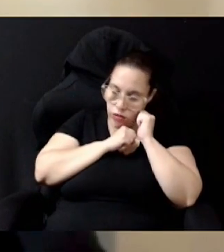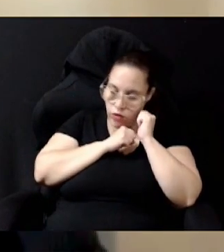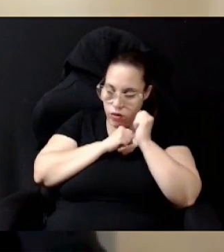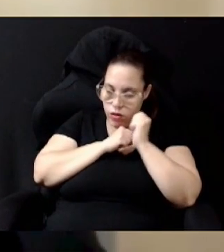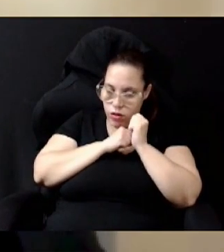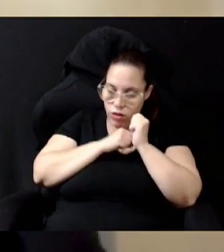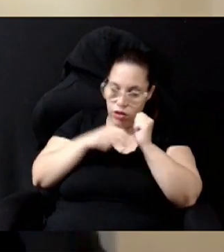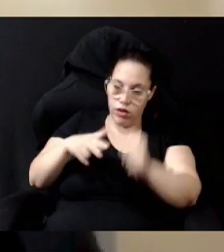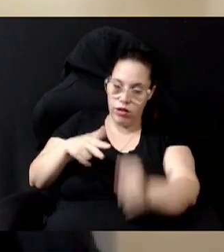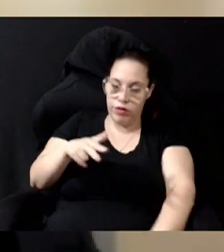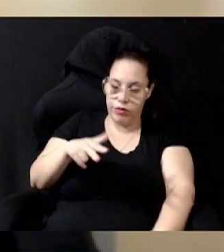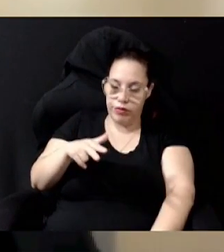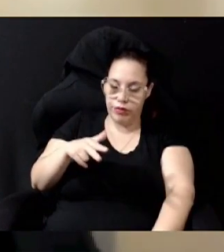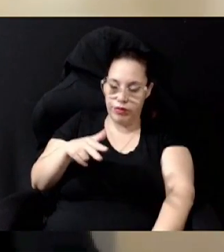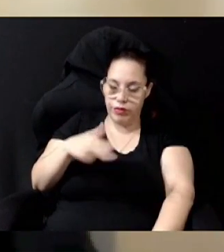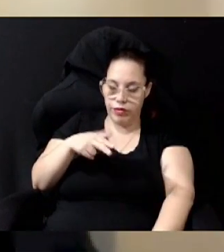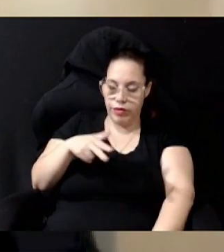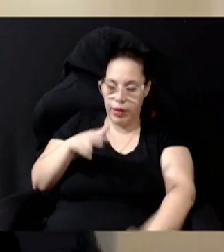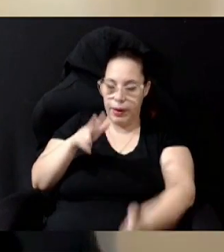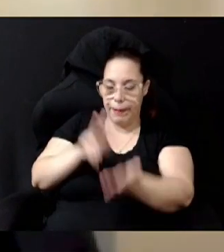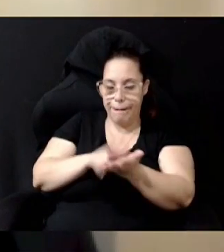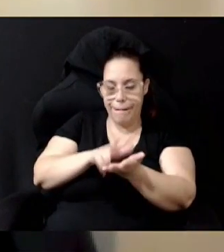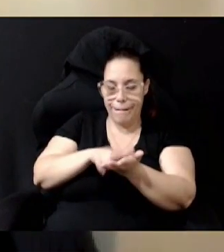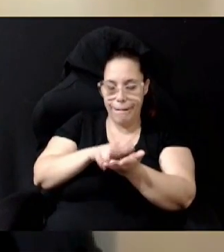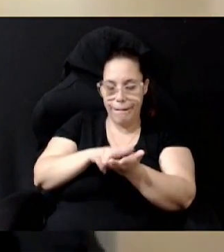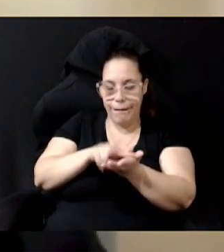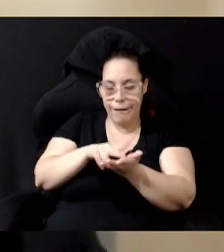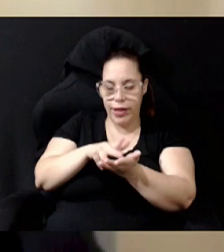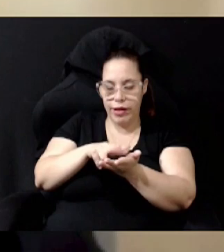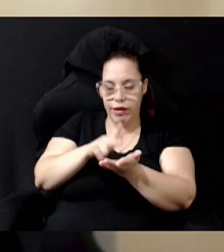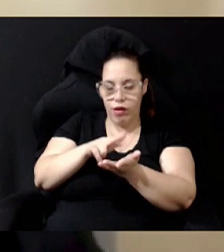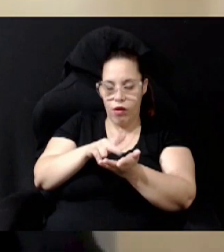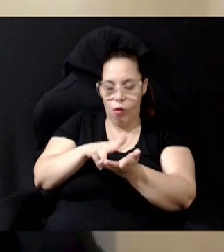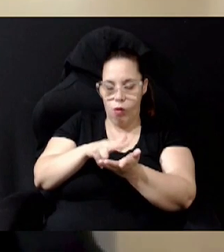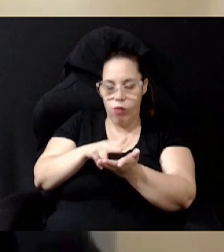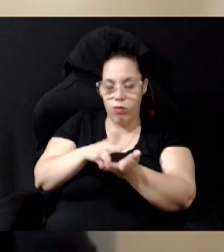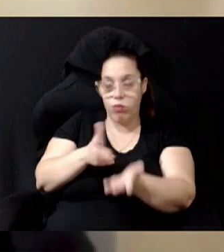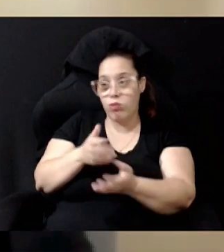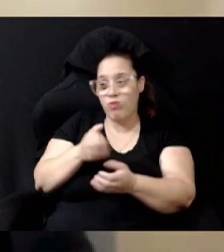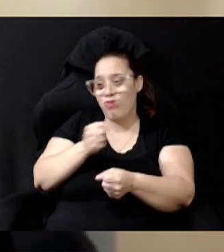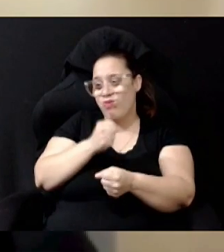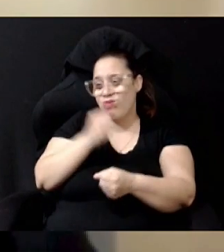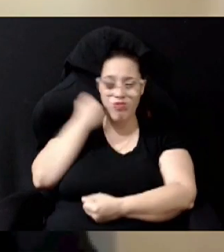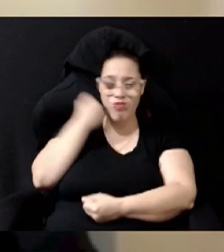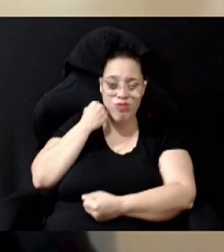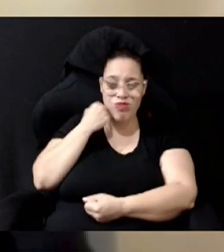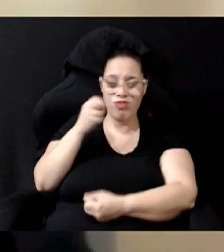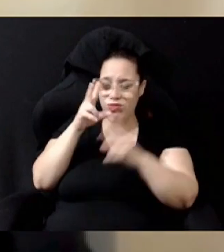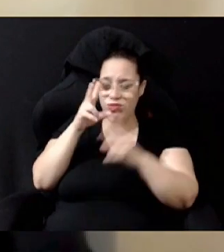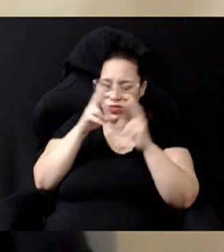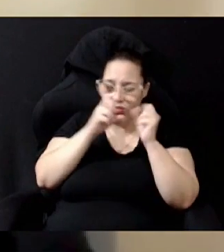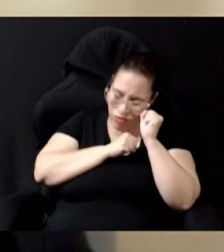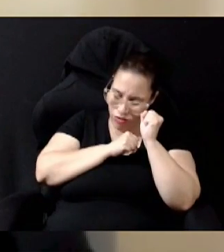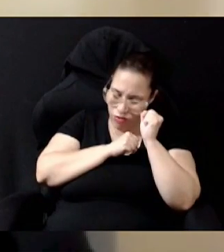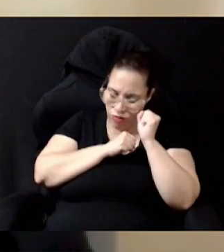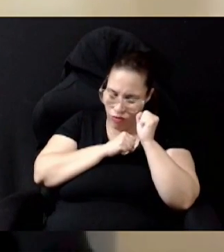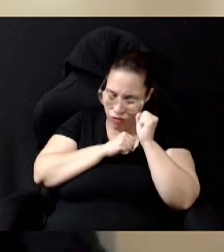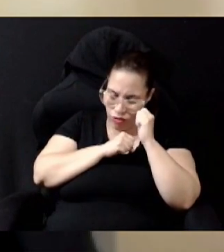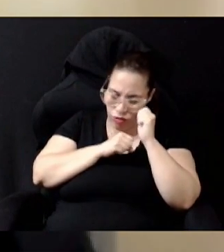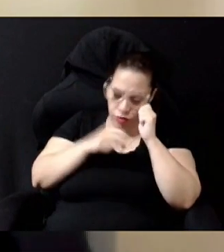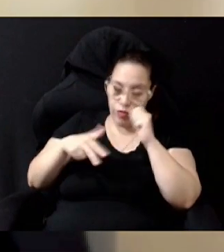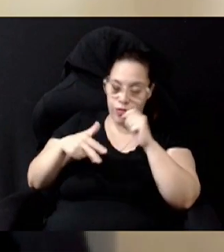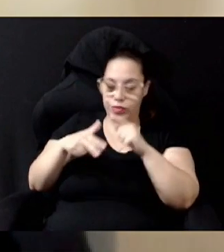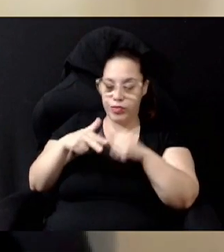estão inquietas, incomodando o teu sono. Então, não é só pela inquietude das pernas